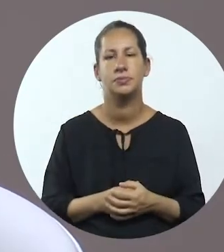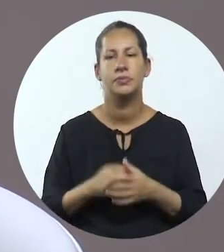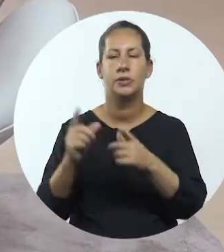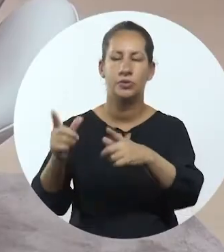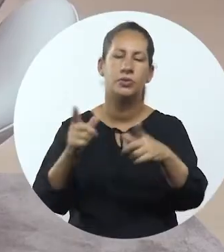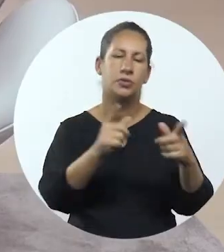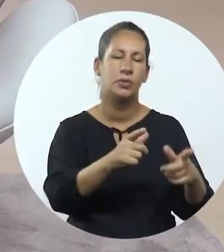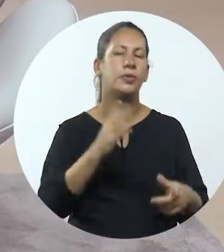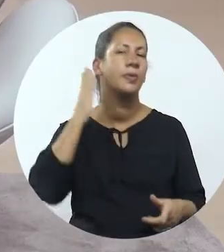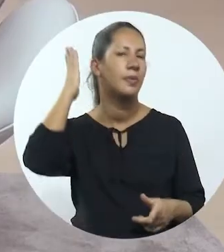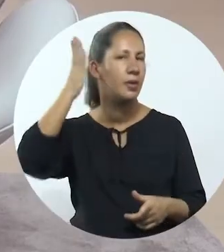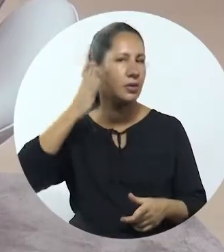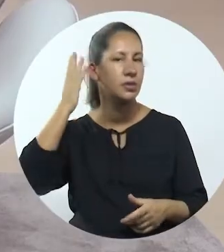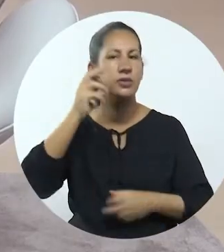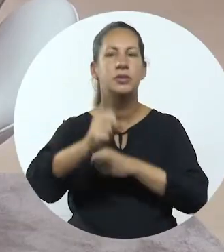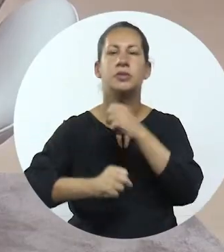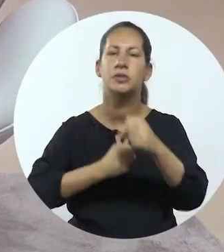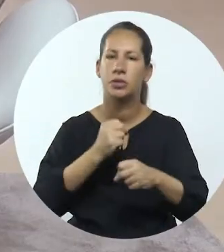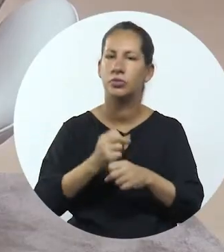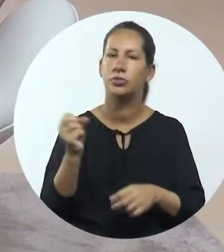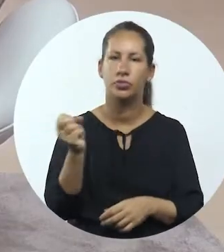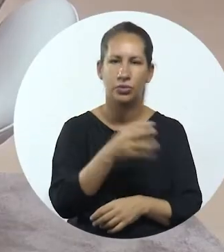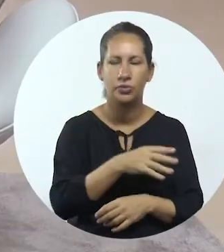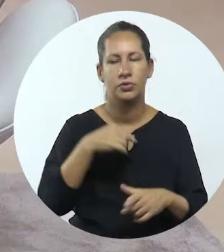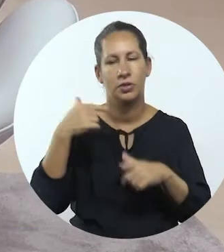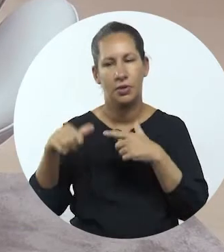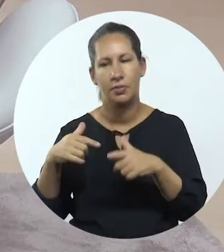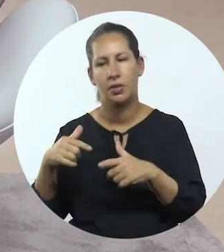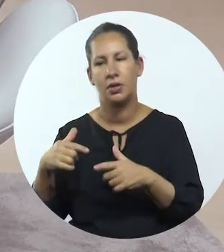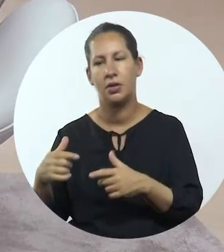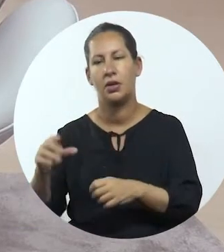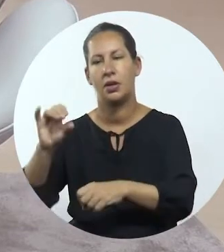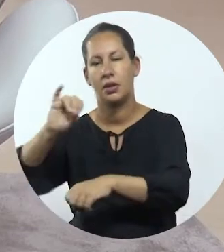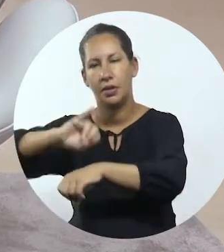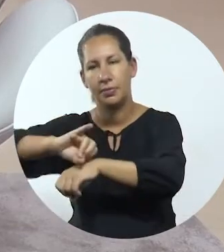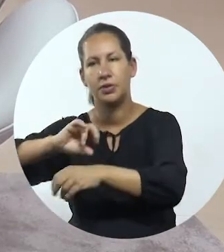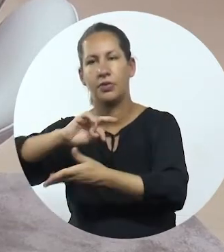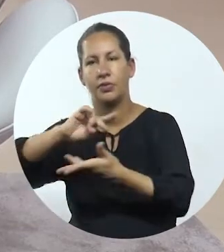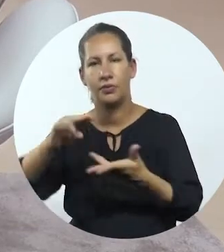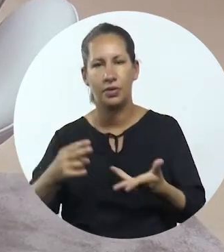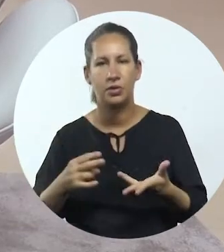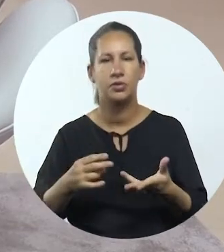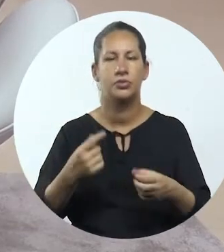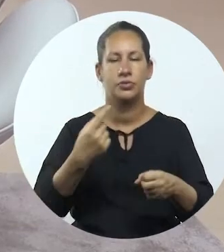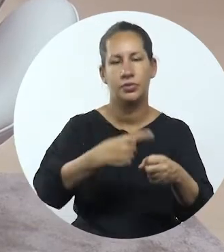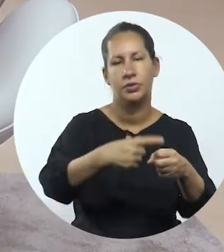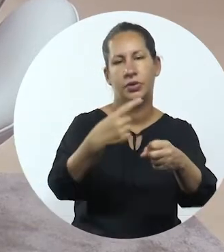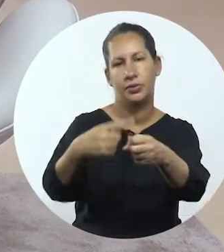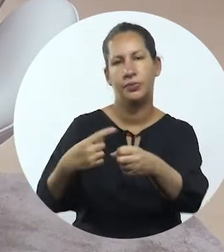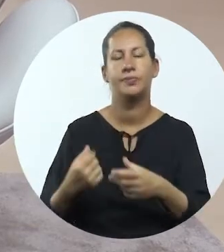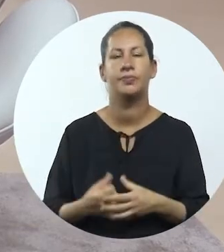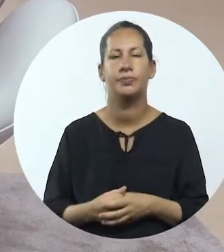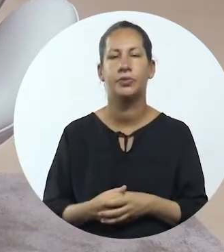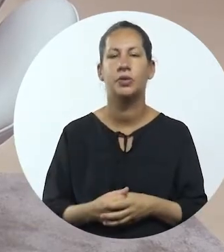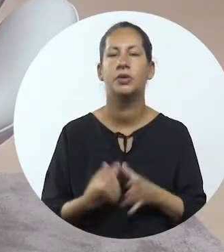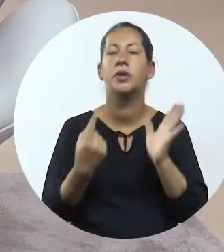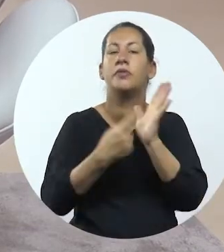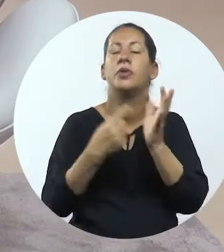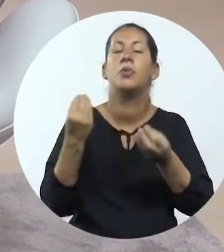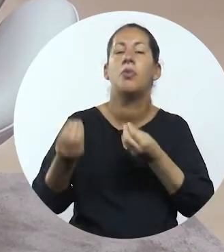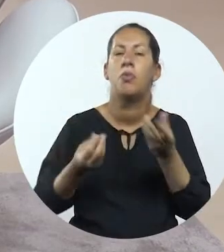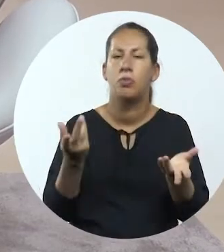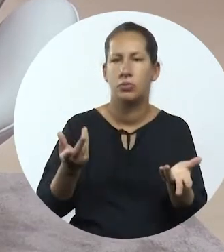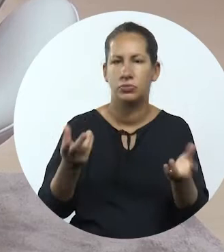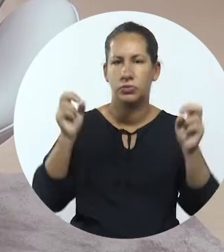de palestras. Esse ano nós vamos inovar trabalhando tanto a capital como alguns polos já do interior. Como é que são definidos esses